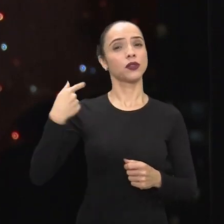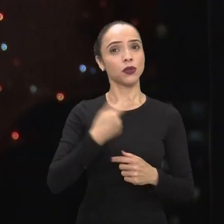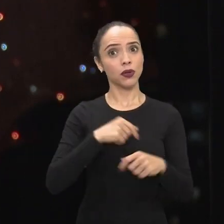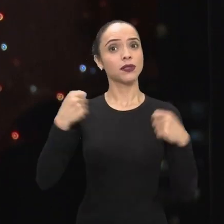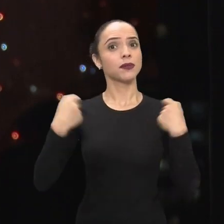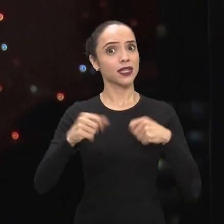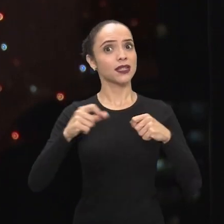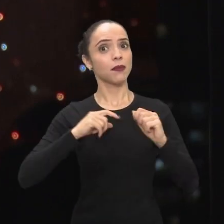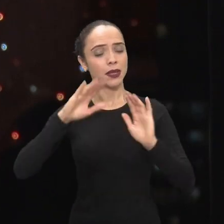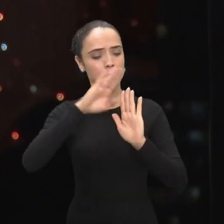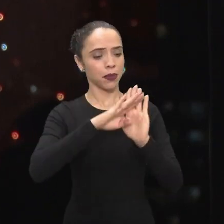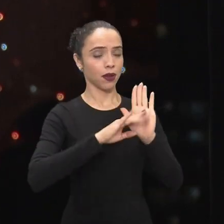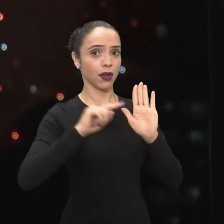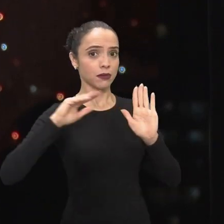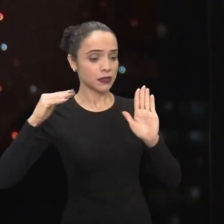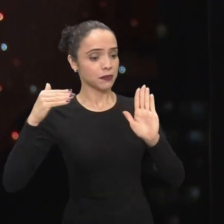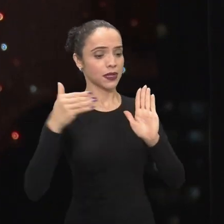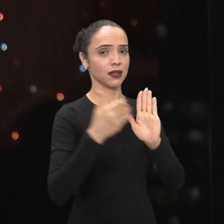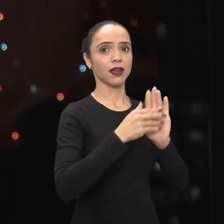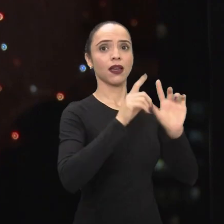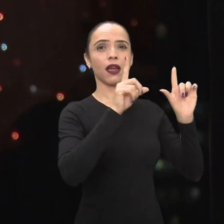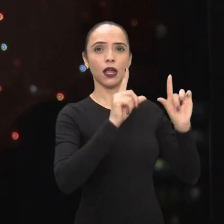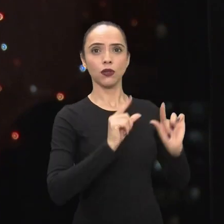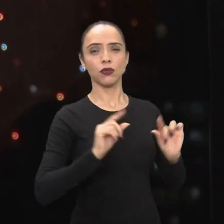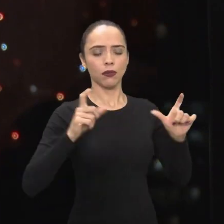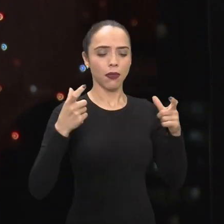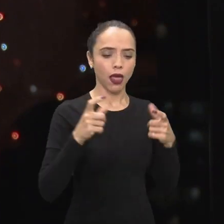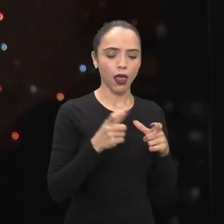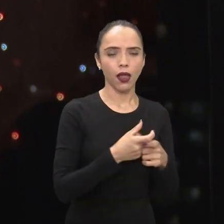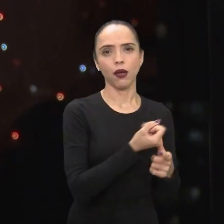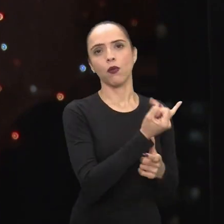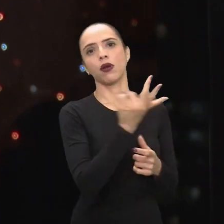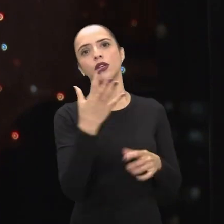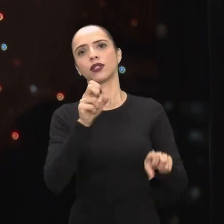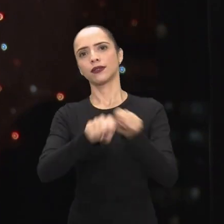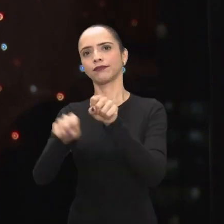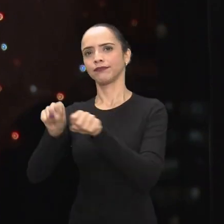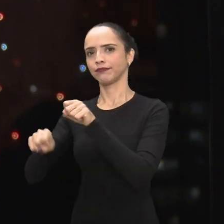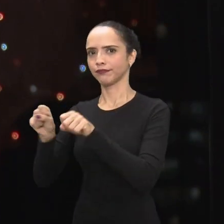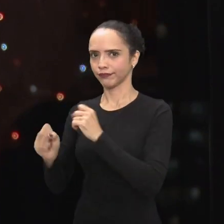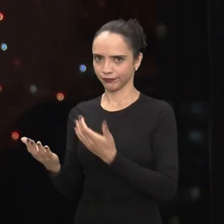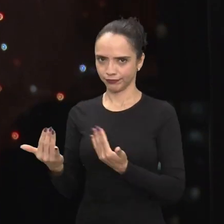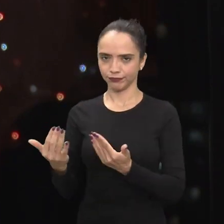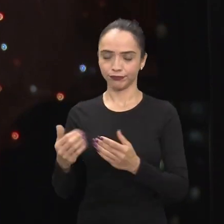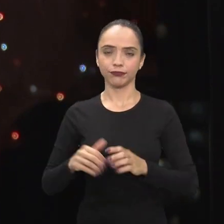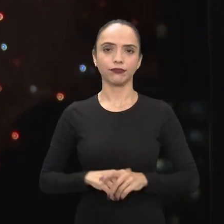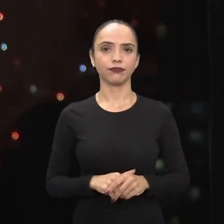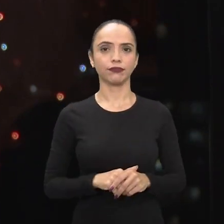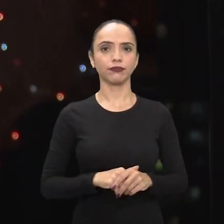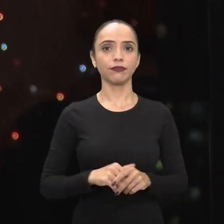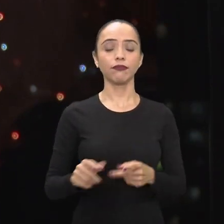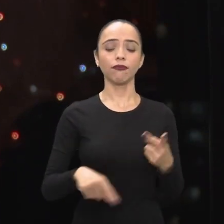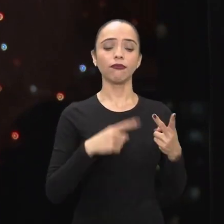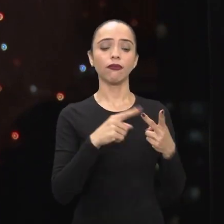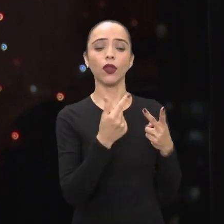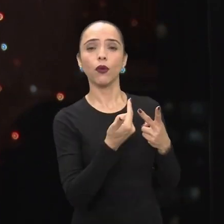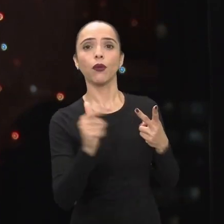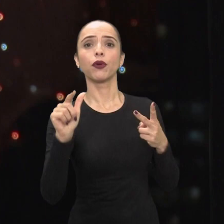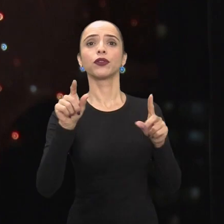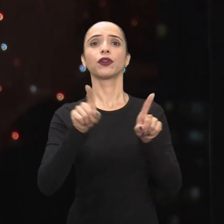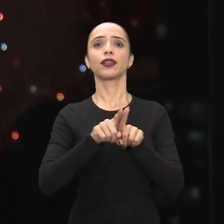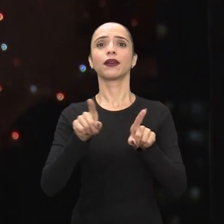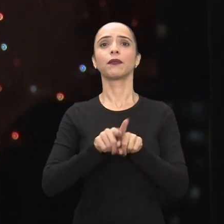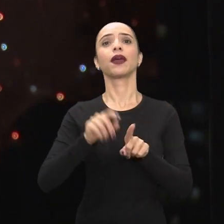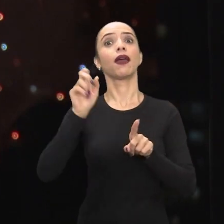ter programas específicos de redução de homicídios outra questão é justamente trabalhar com a questão